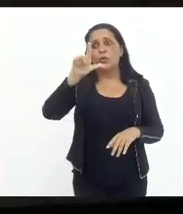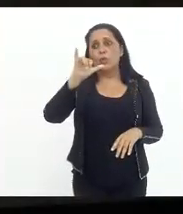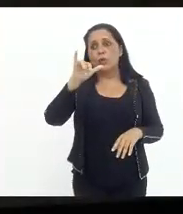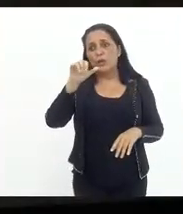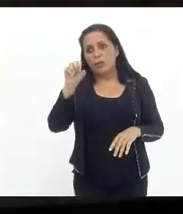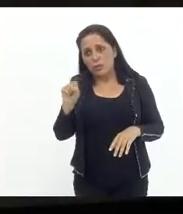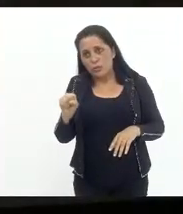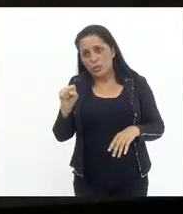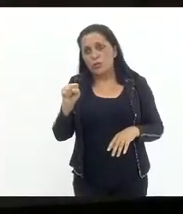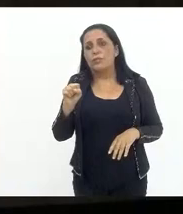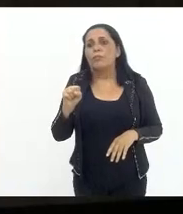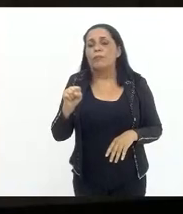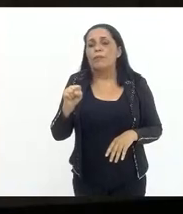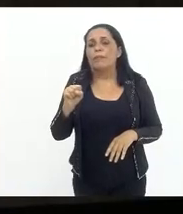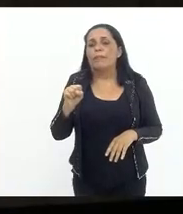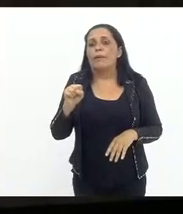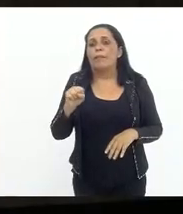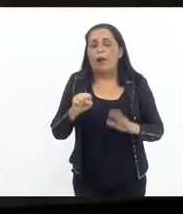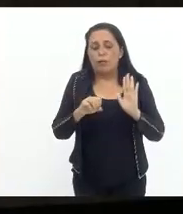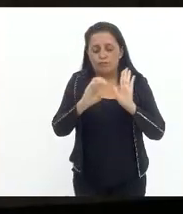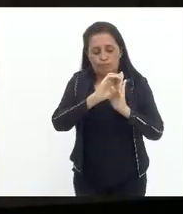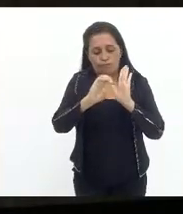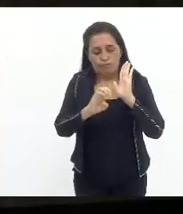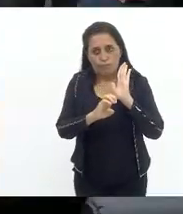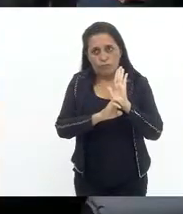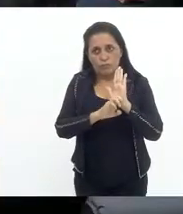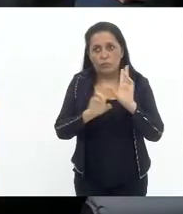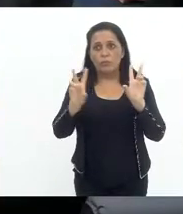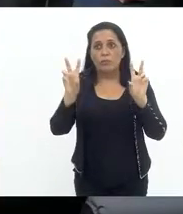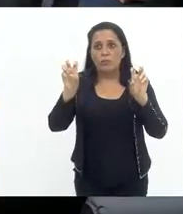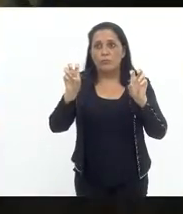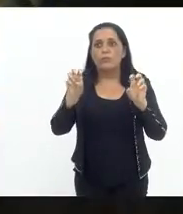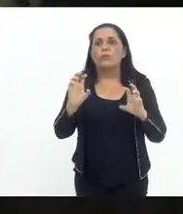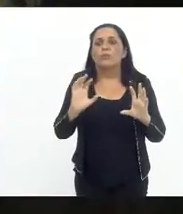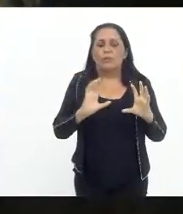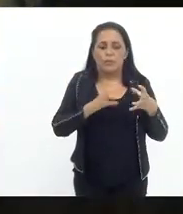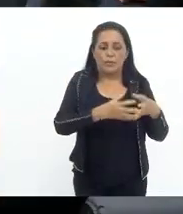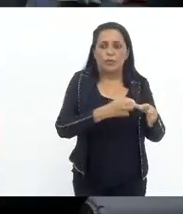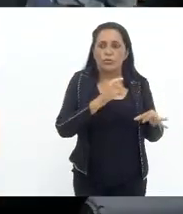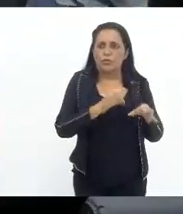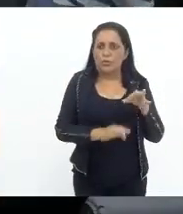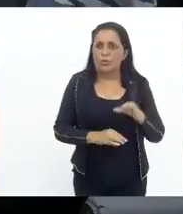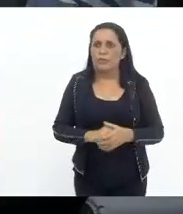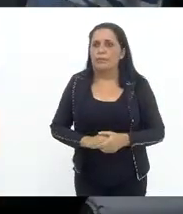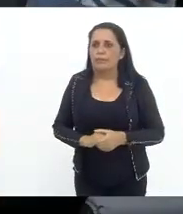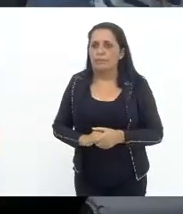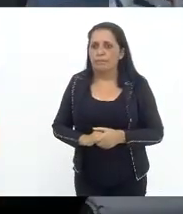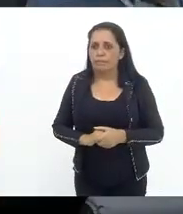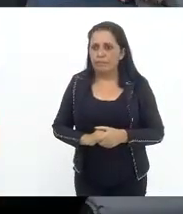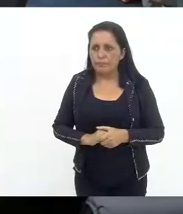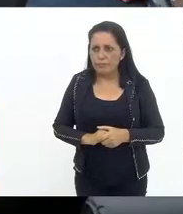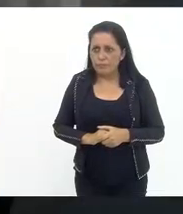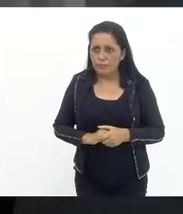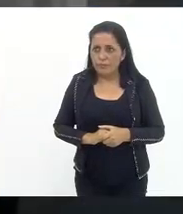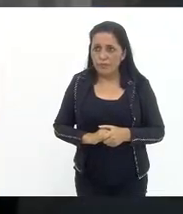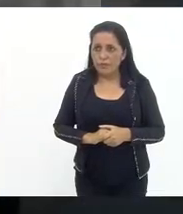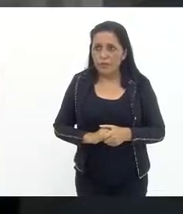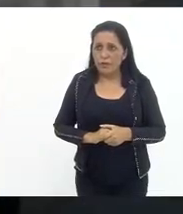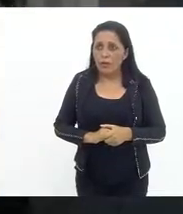para emitir o parecer sobre as emendas pela Comissão de Constituição e Justiça. Ok. Senhor presidente, projeto de